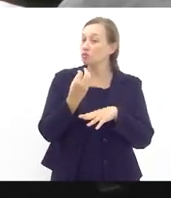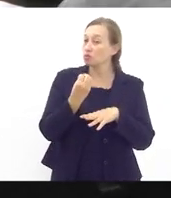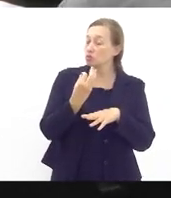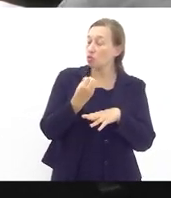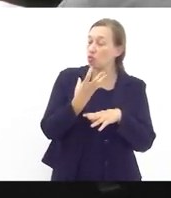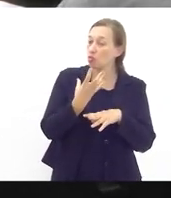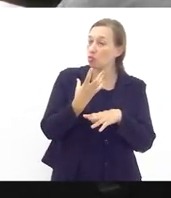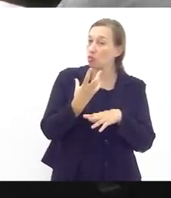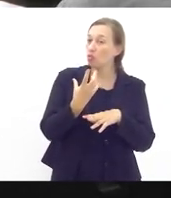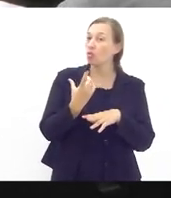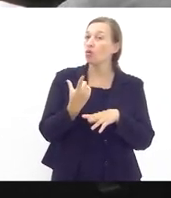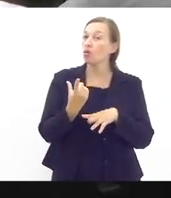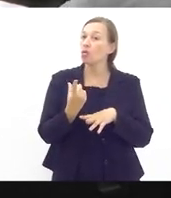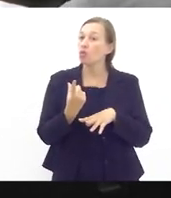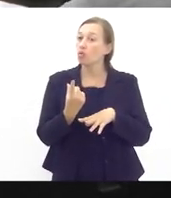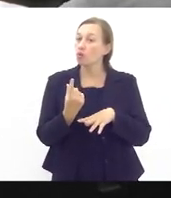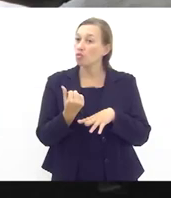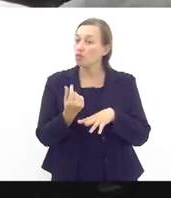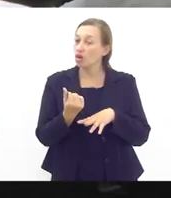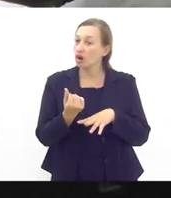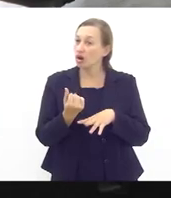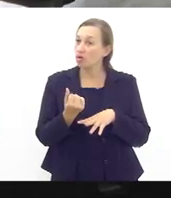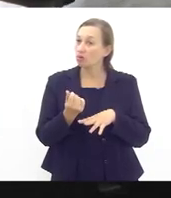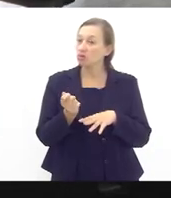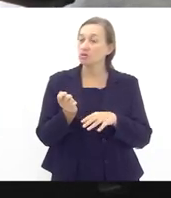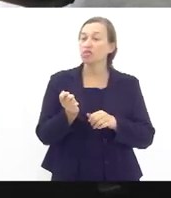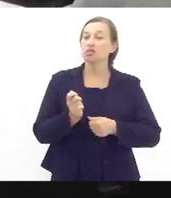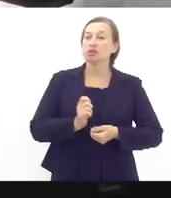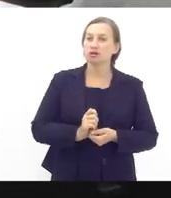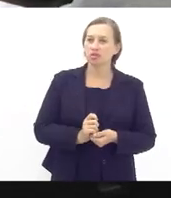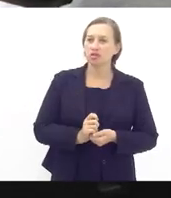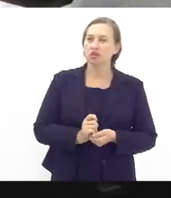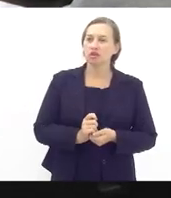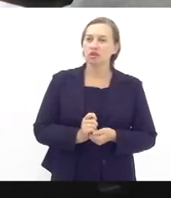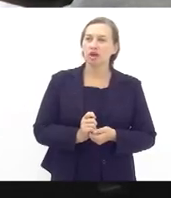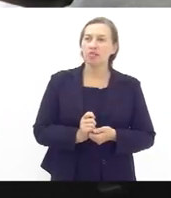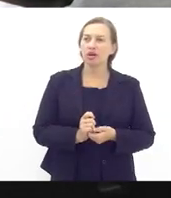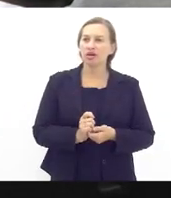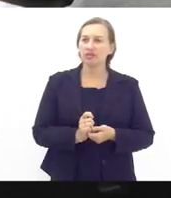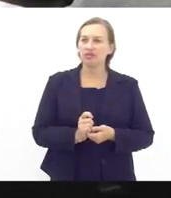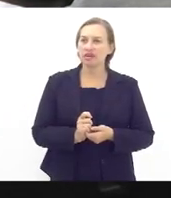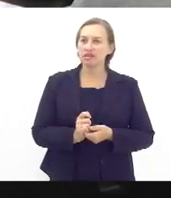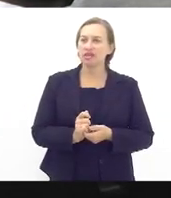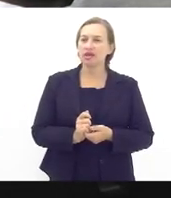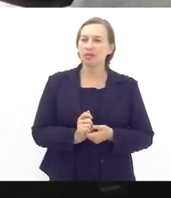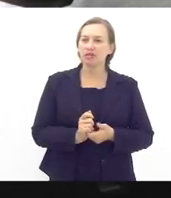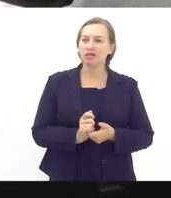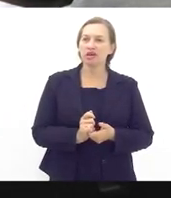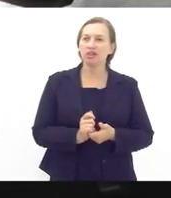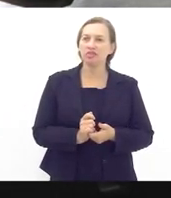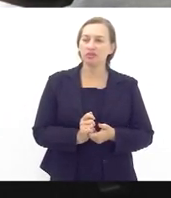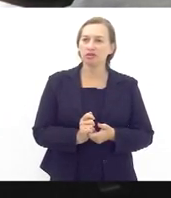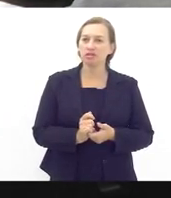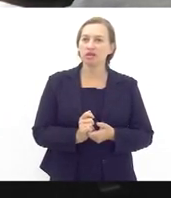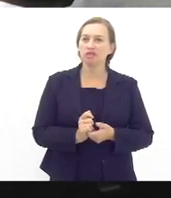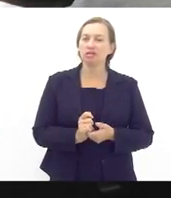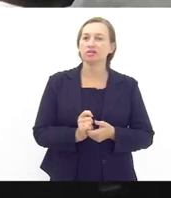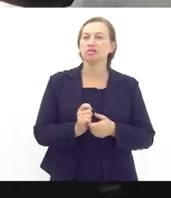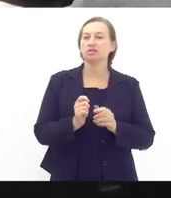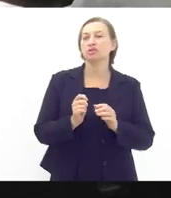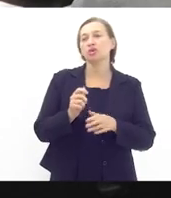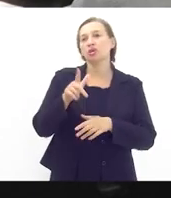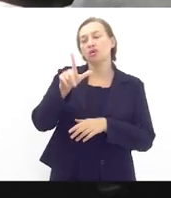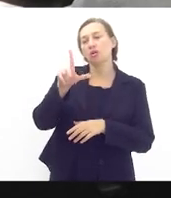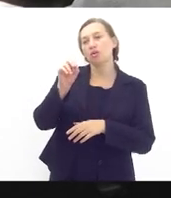valores valores esses que não dão e nem exatamente para o financiamento de um longa-metragem né